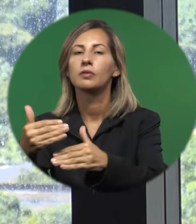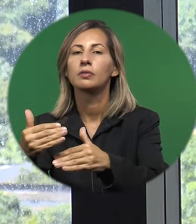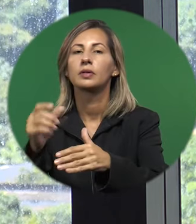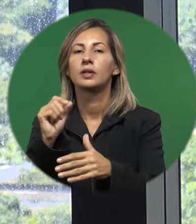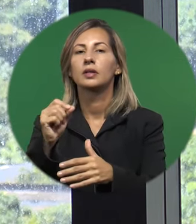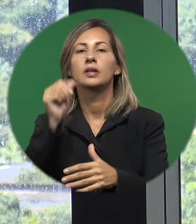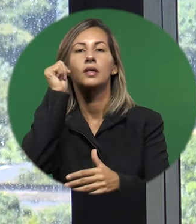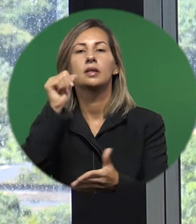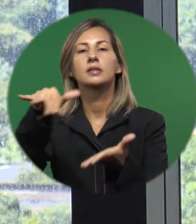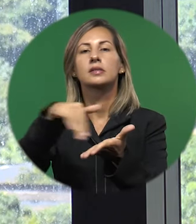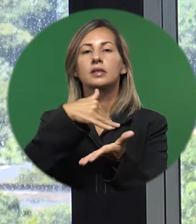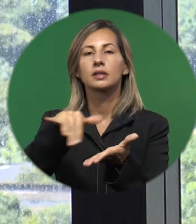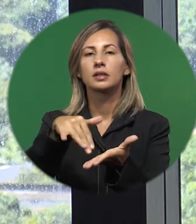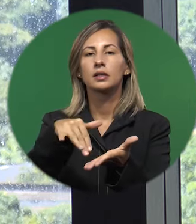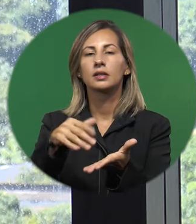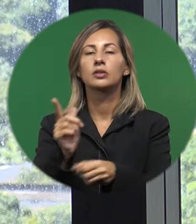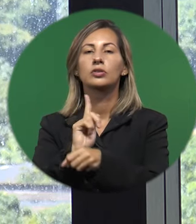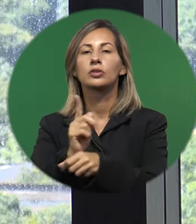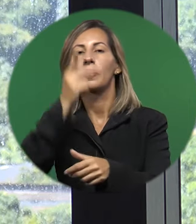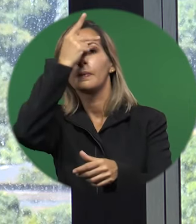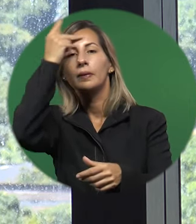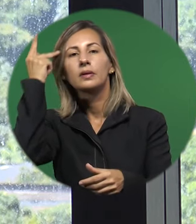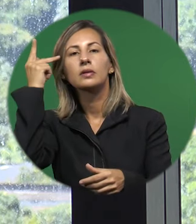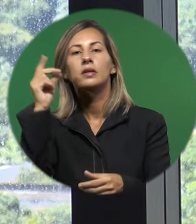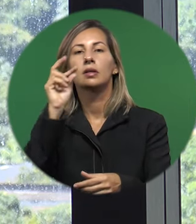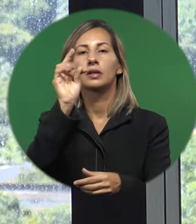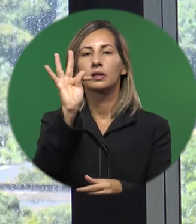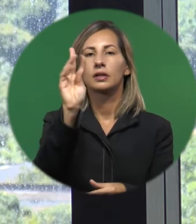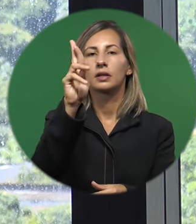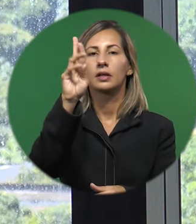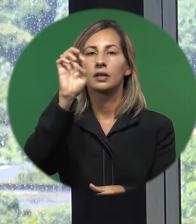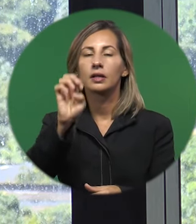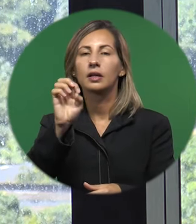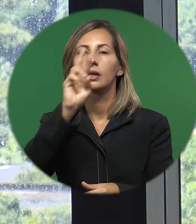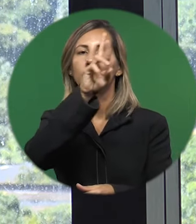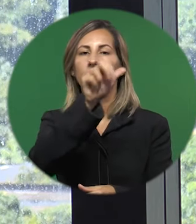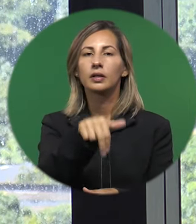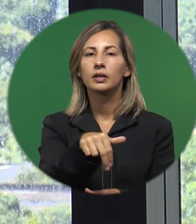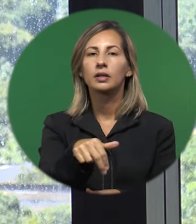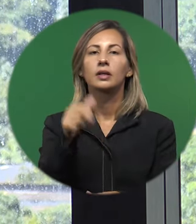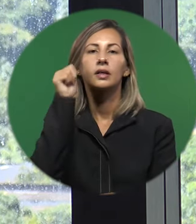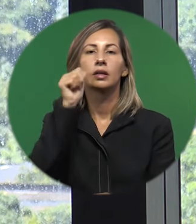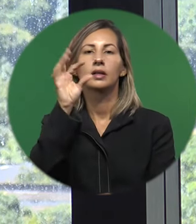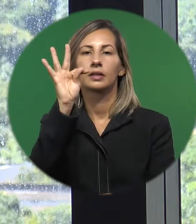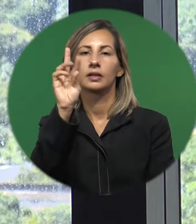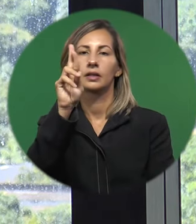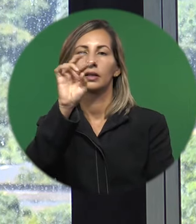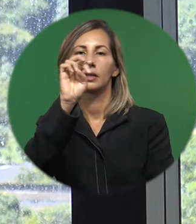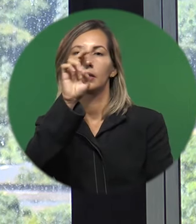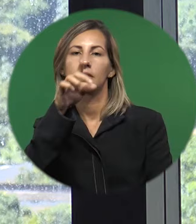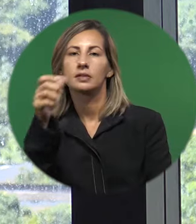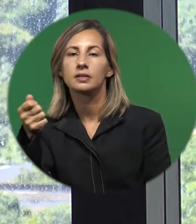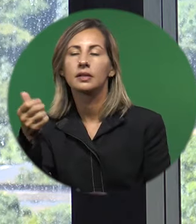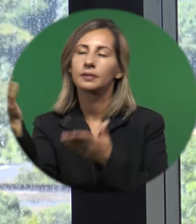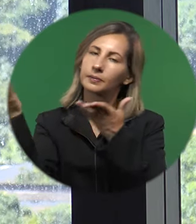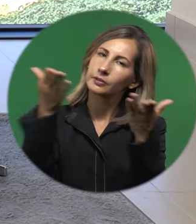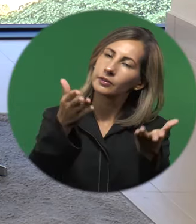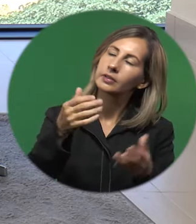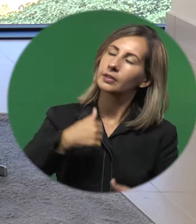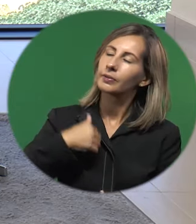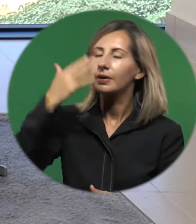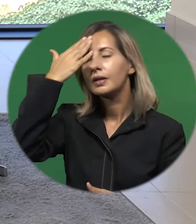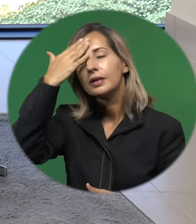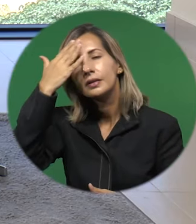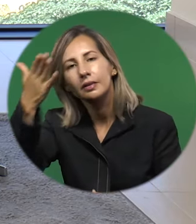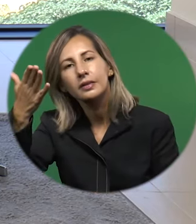em desenvolvimento é a secretária de Gestão de Pessoas do TRE do Rio Grande do Norte, Tereza Farache. Seja bem-vinda, Tereza.